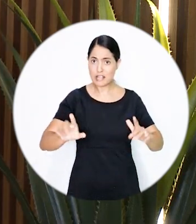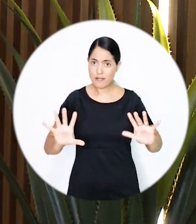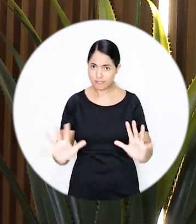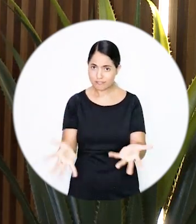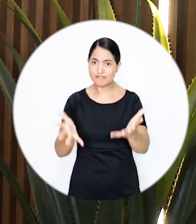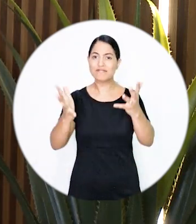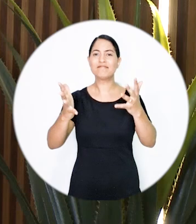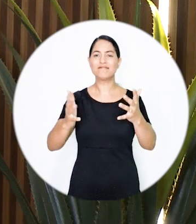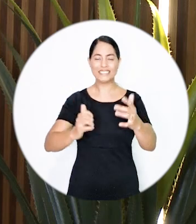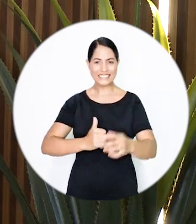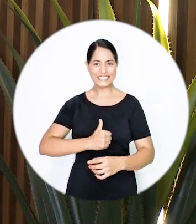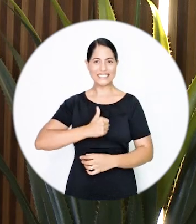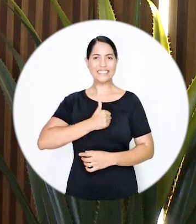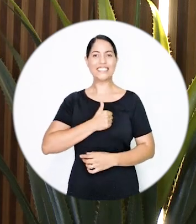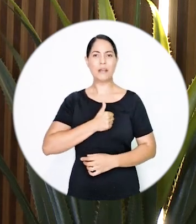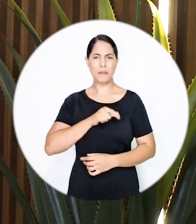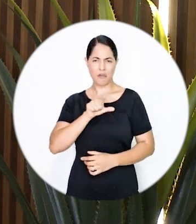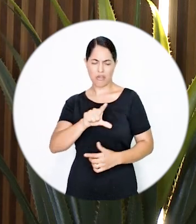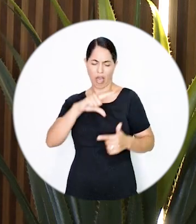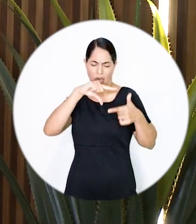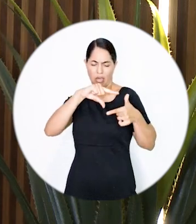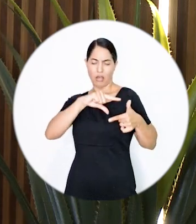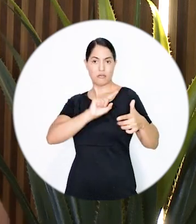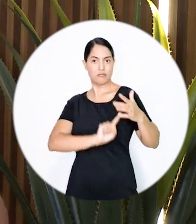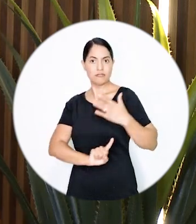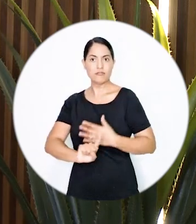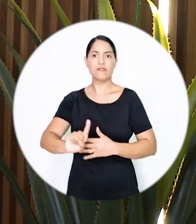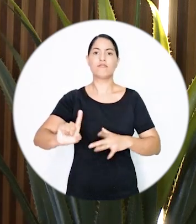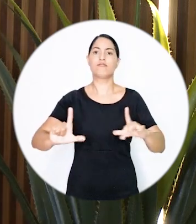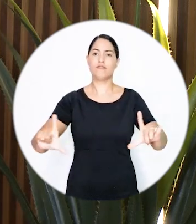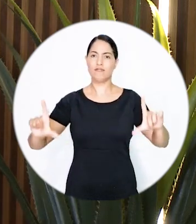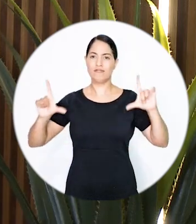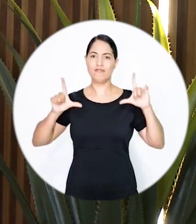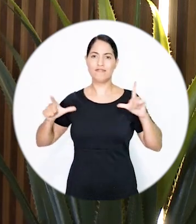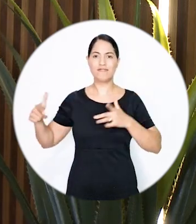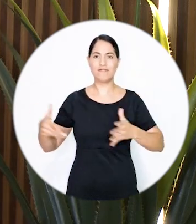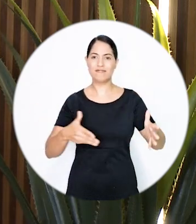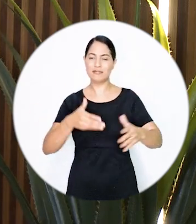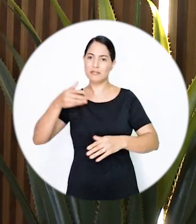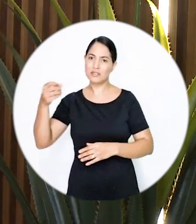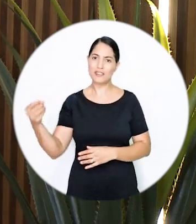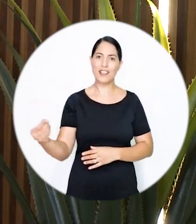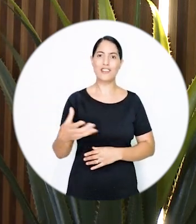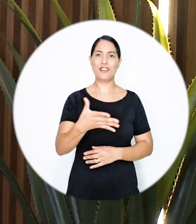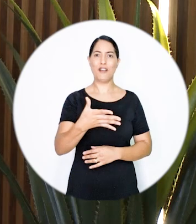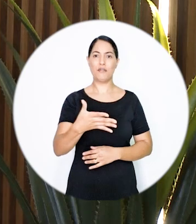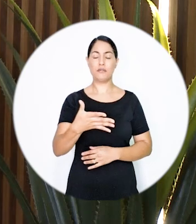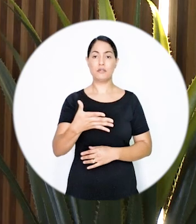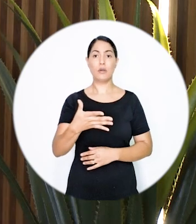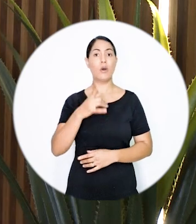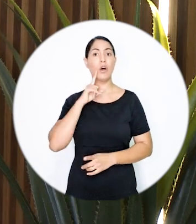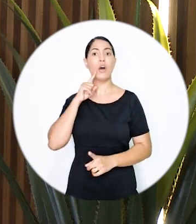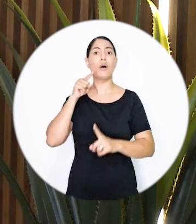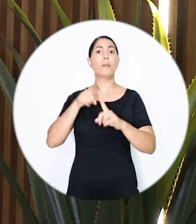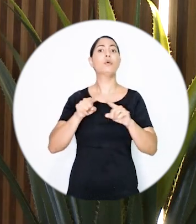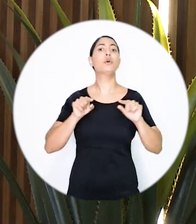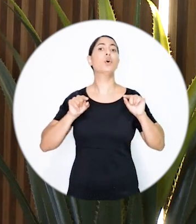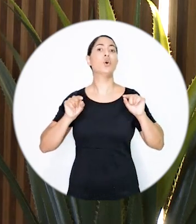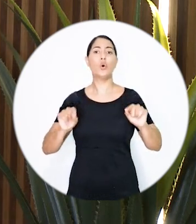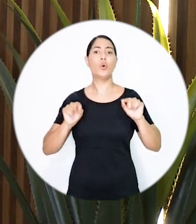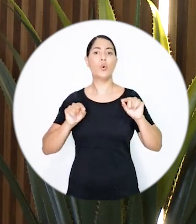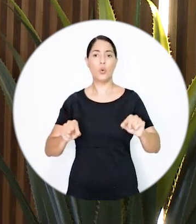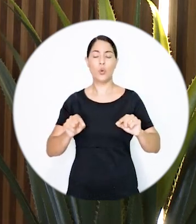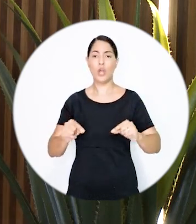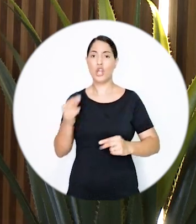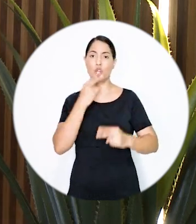te impulsionar, para te motivar, para te tirar da caixa e para abrir os caminhos. Nós